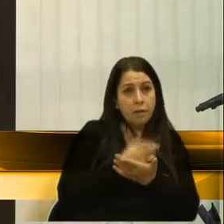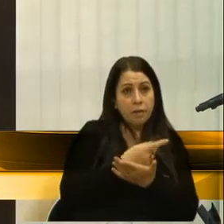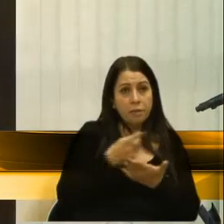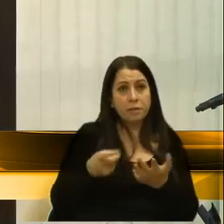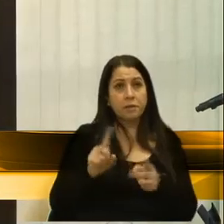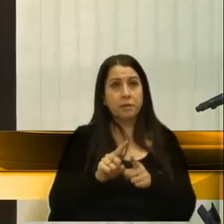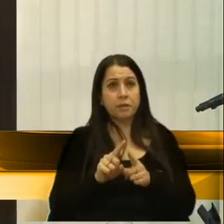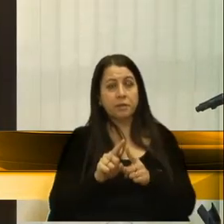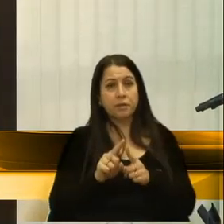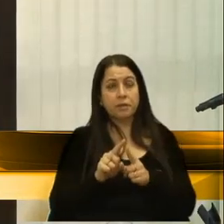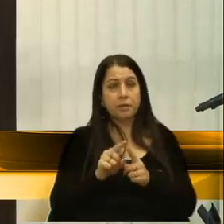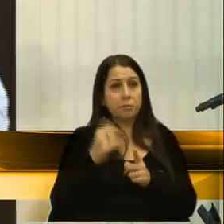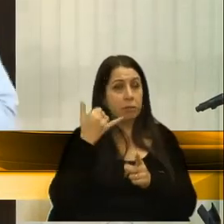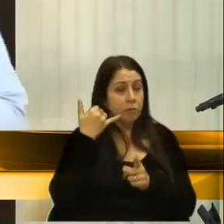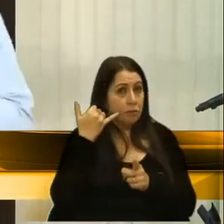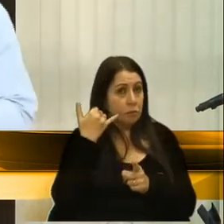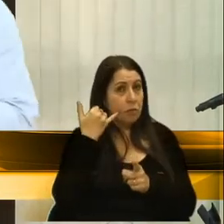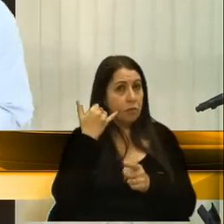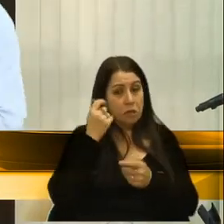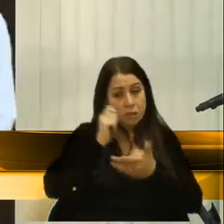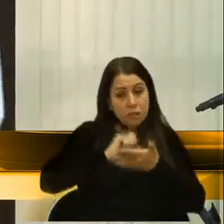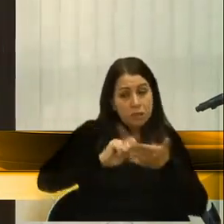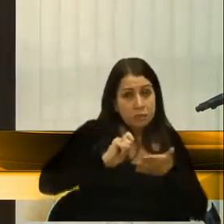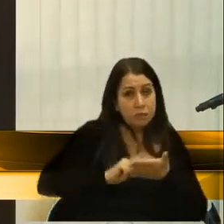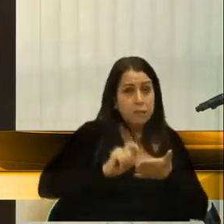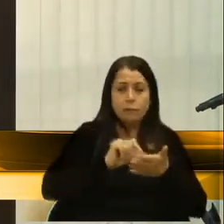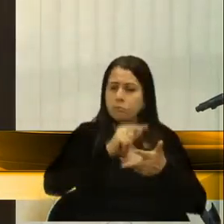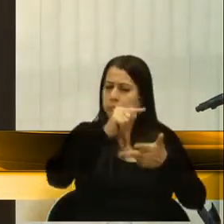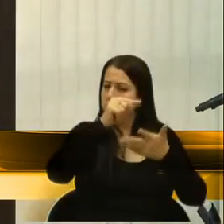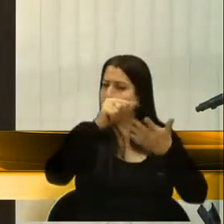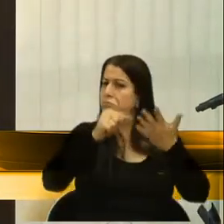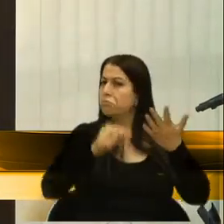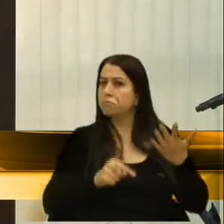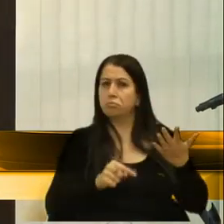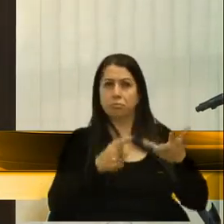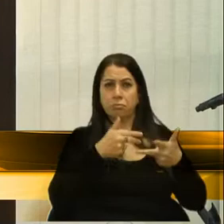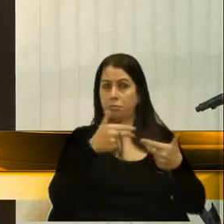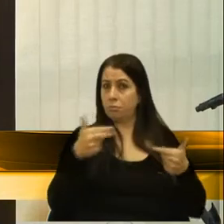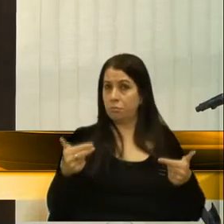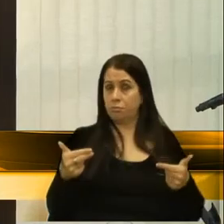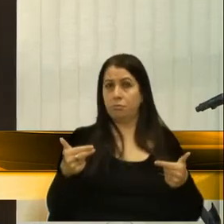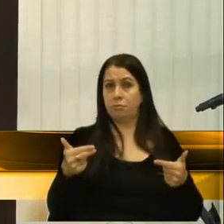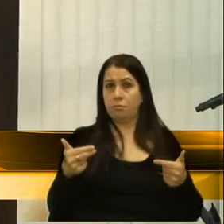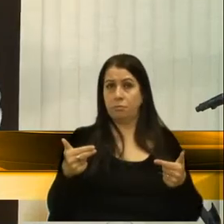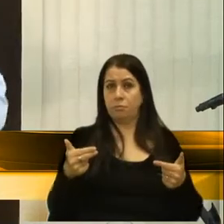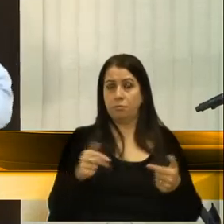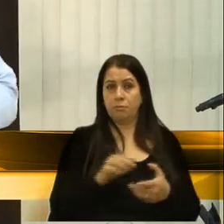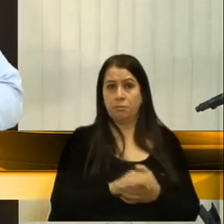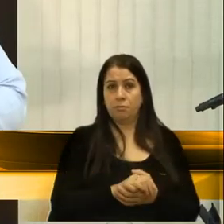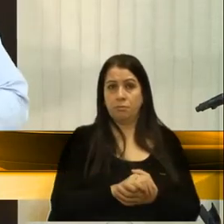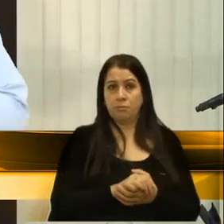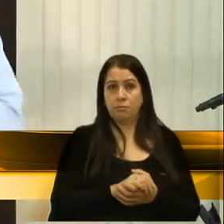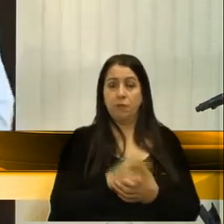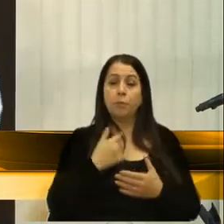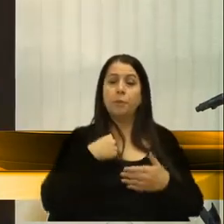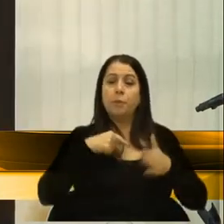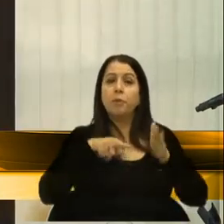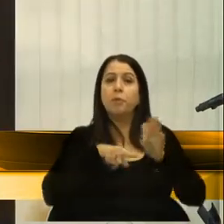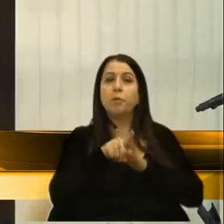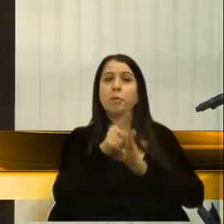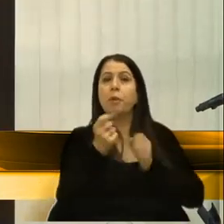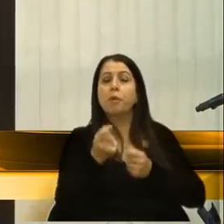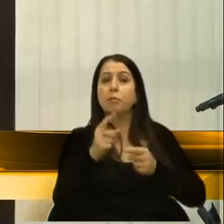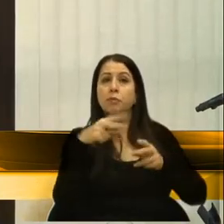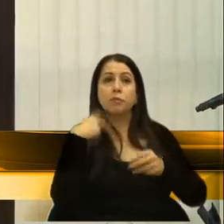ele manda pelo celular, ele tem que redigir, ele tem que fazer uma série de outras coisas. Eu perguntei aqui para alguns vereadores